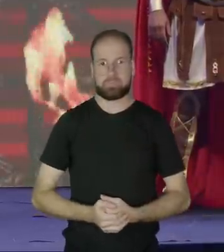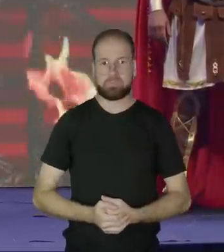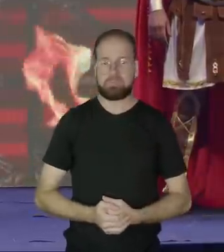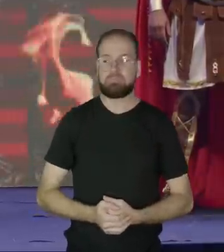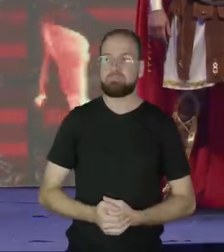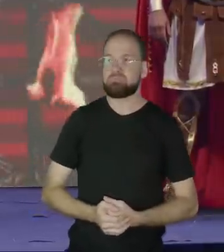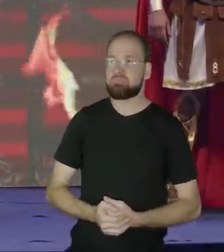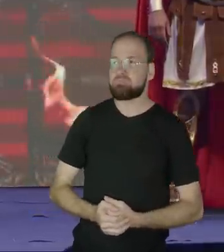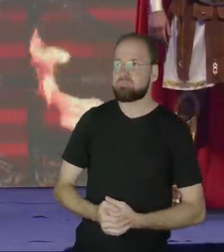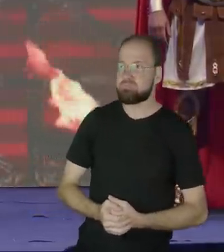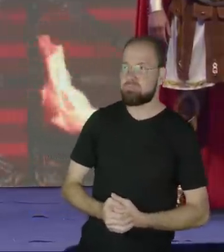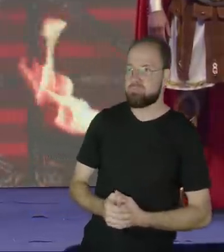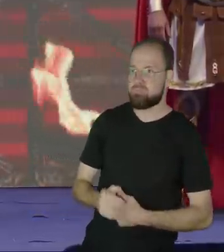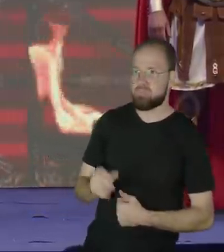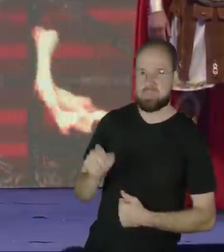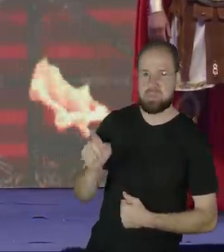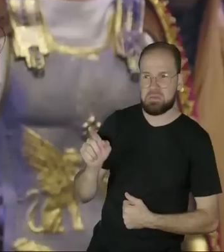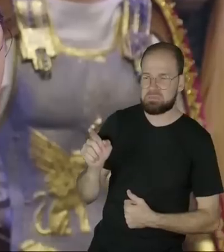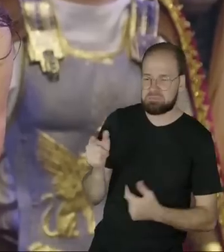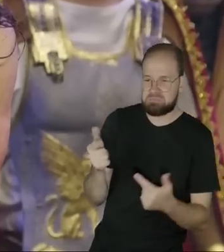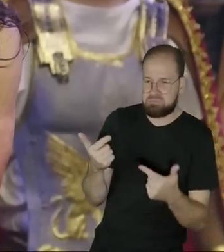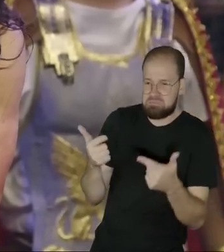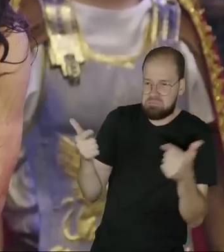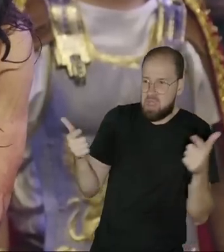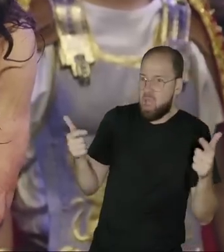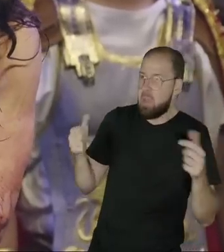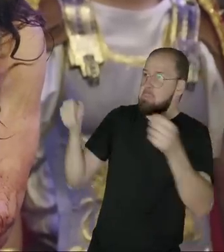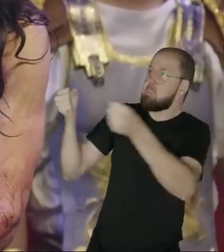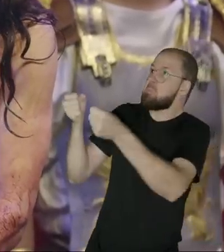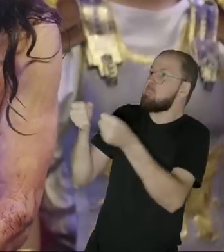Você não tem nenhum poder sobre mim.